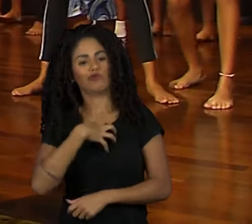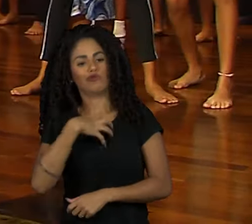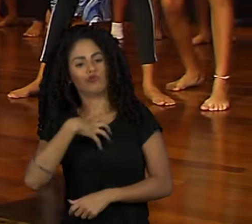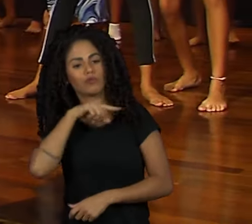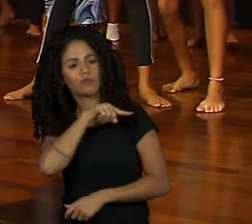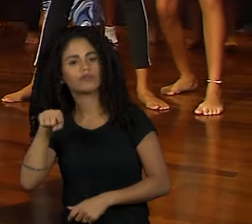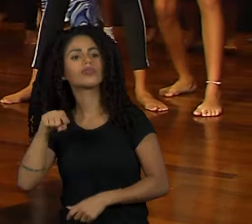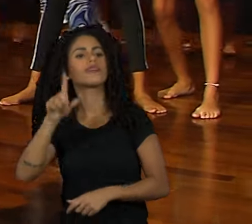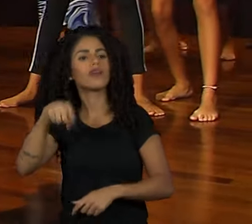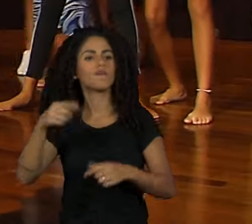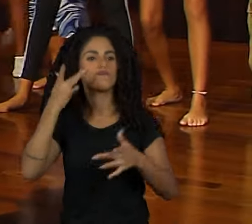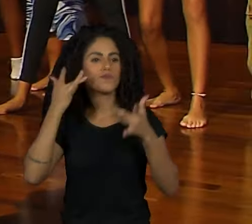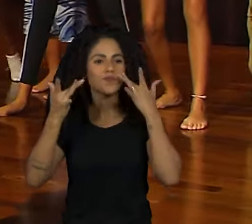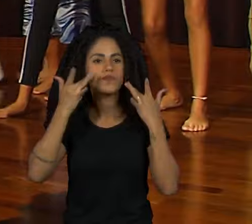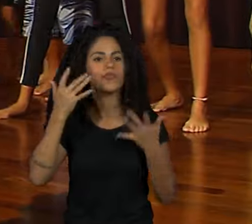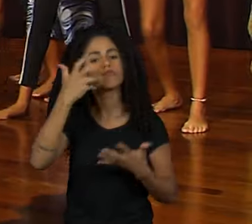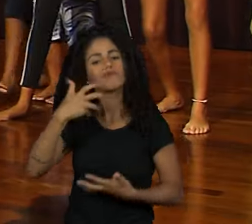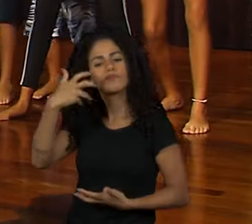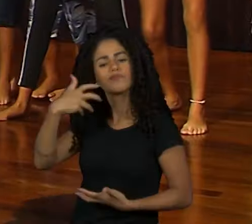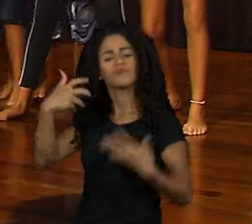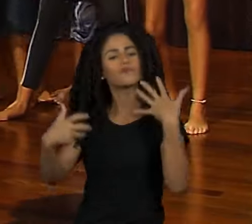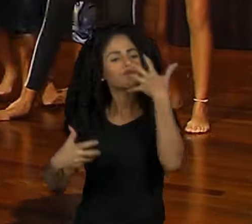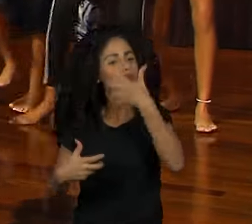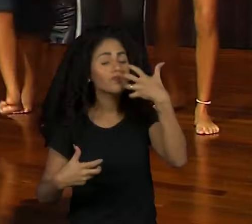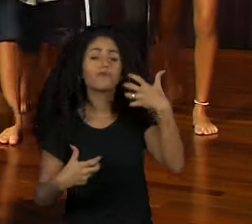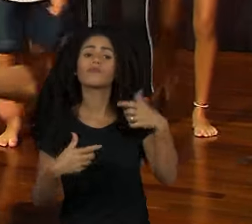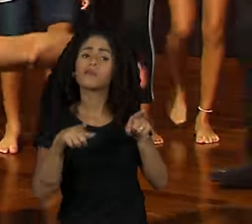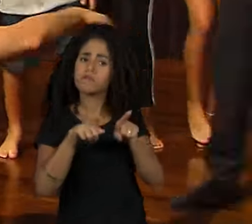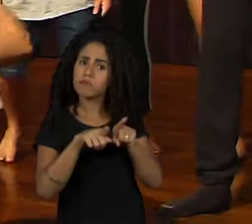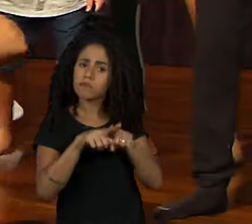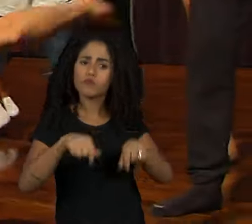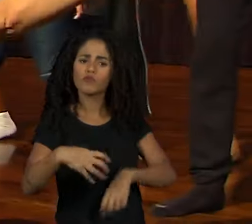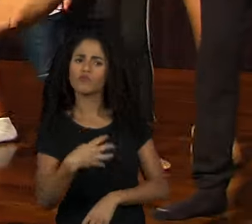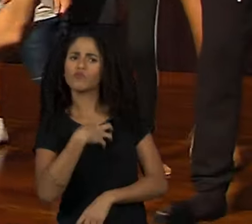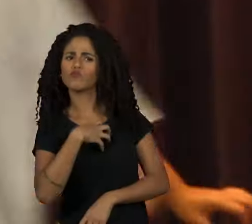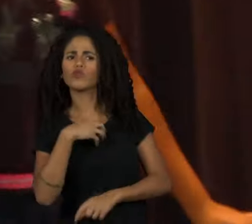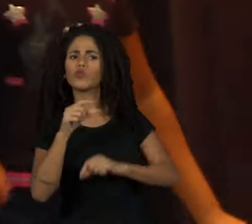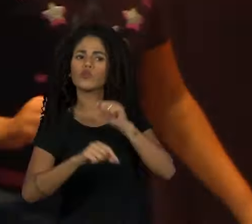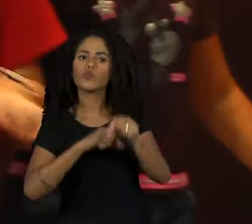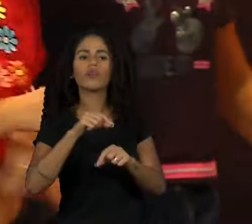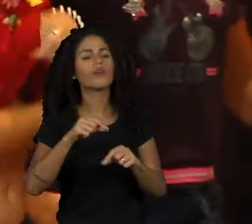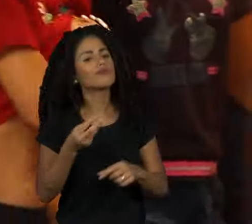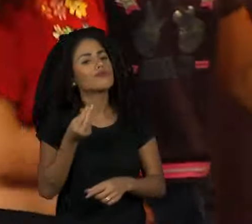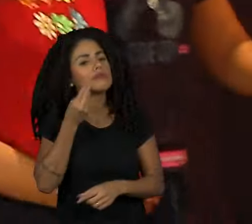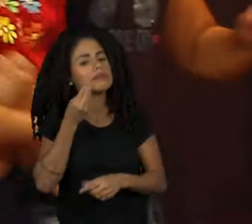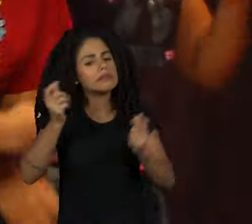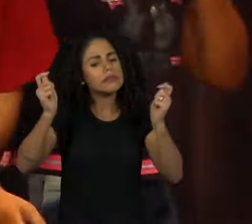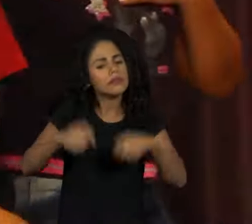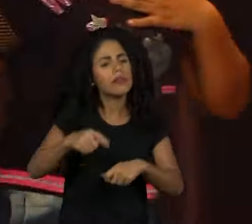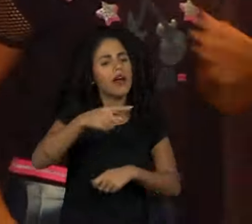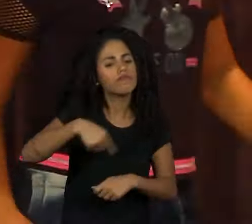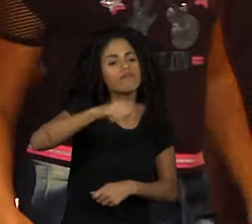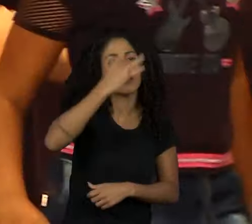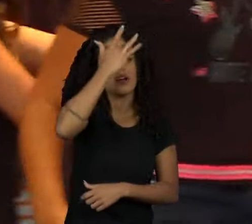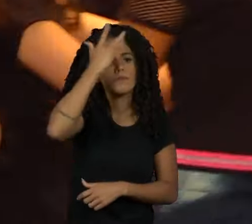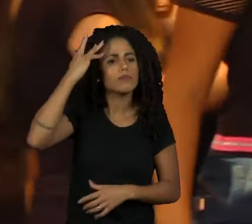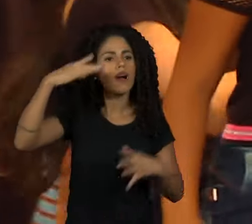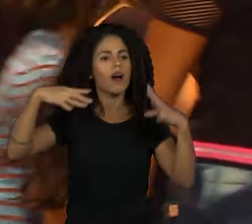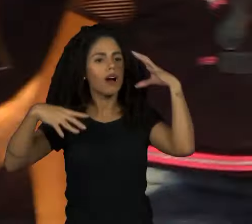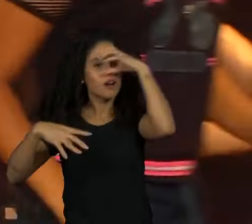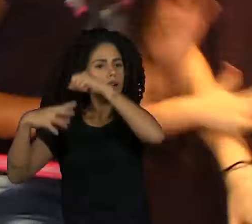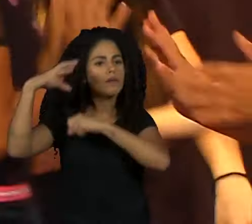específica que é o teatro musical. É também uma maneira de, não de inserir no mercado, mas de abrir essa possibilidade para que as pessoas aprendam a